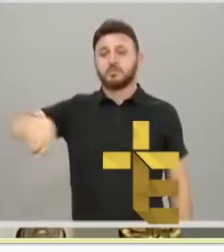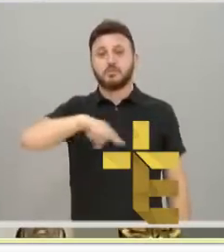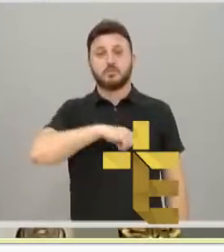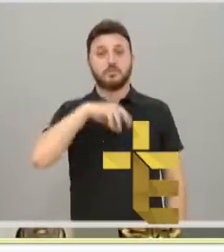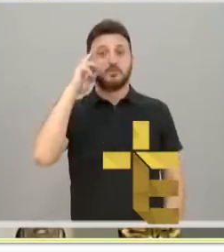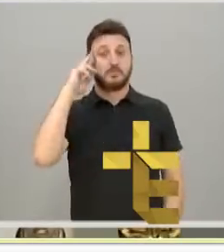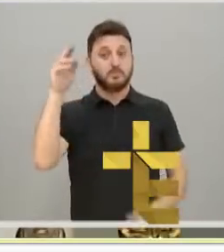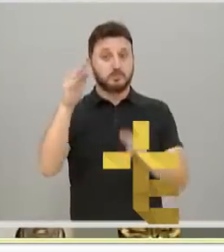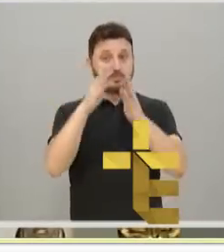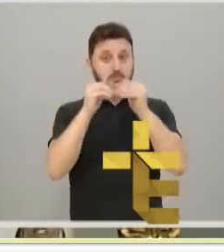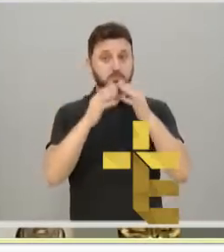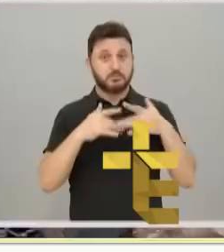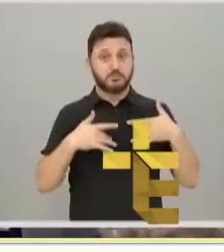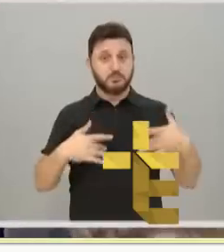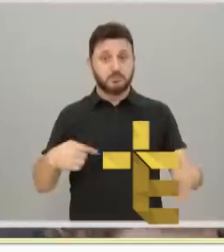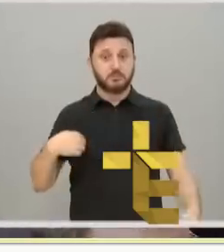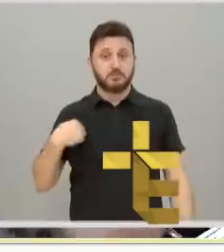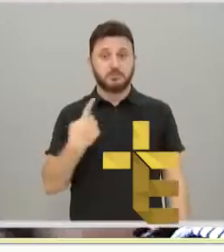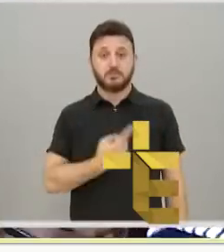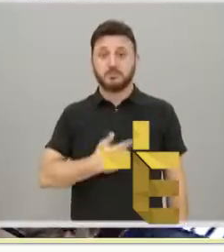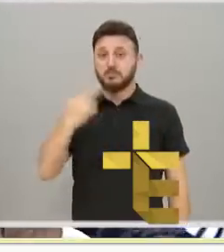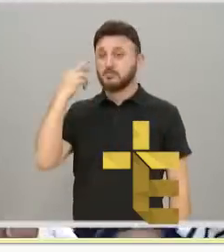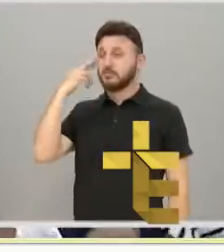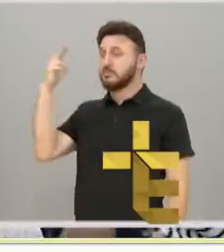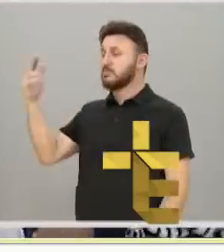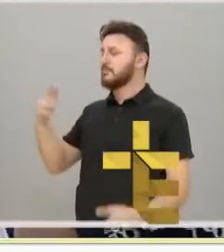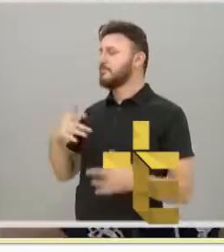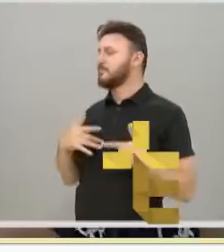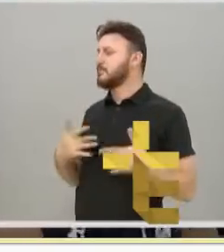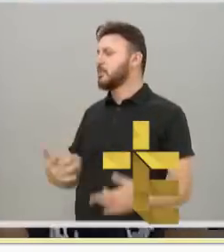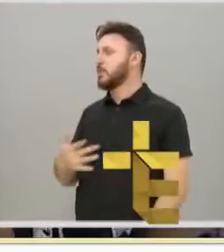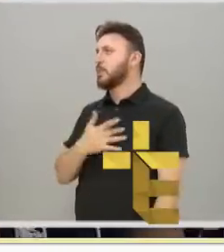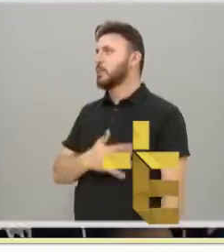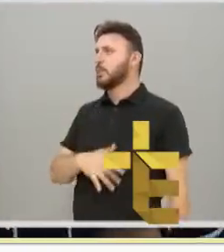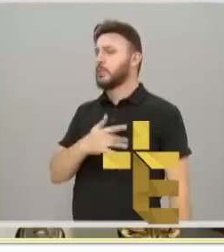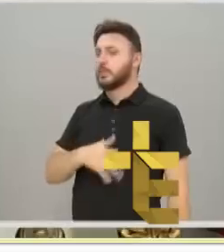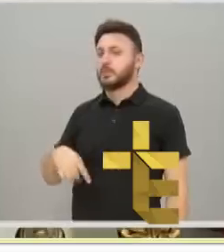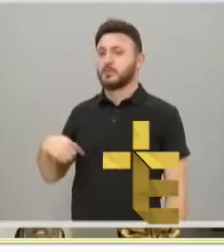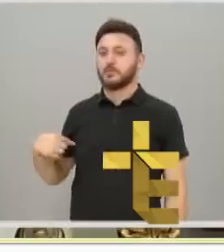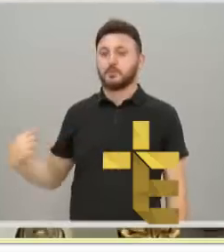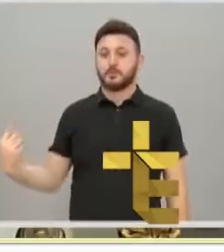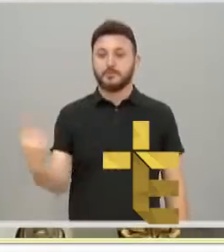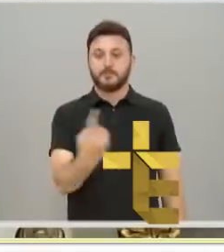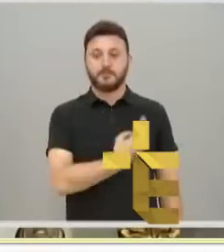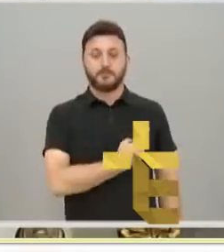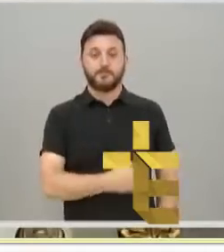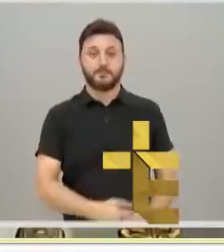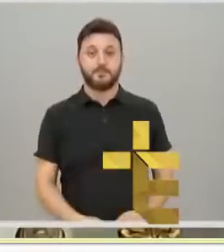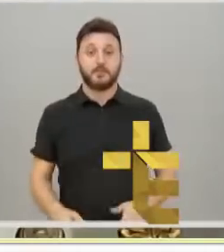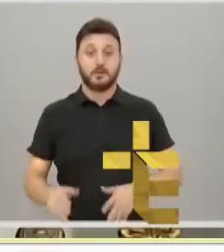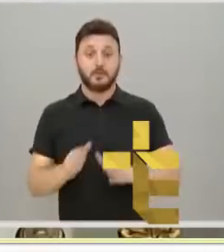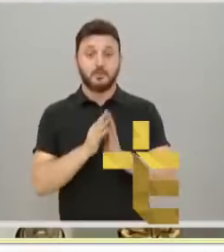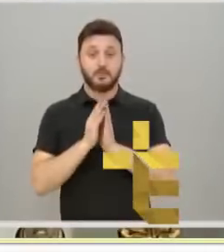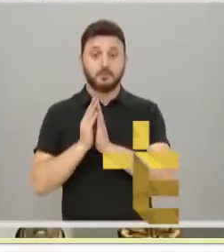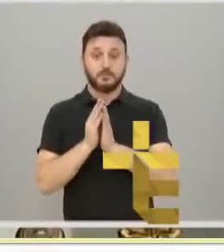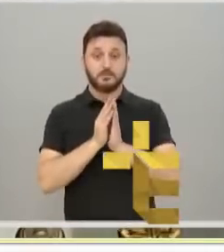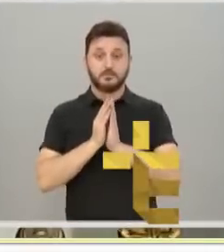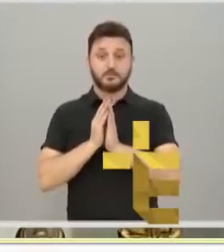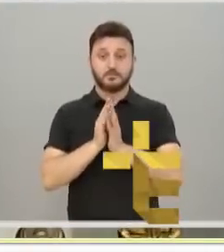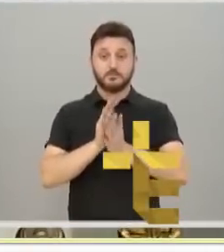Senhor, tende piedade de nós. Senhor, tende piedade de nós. Oremos.